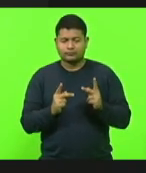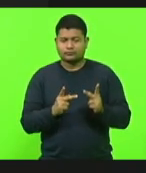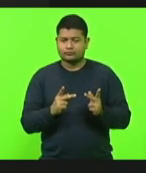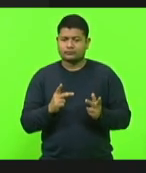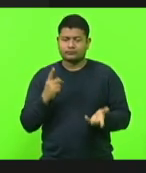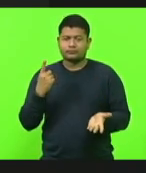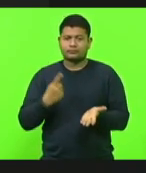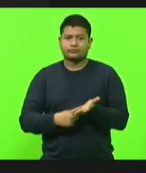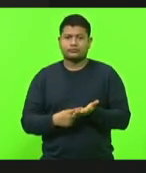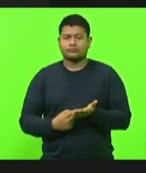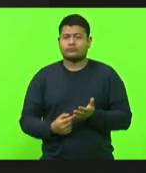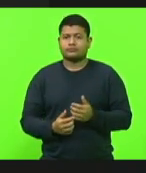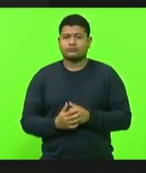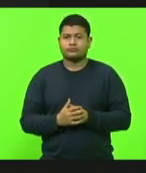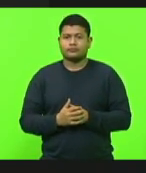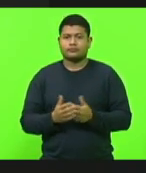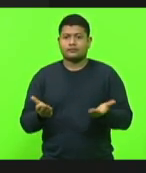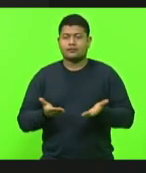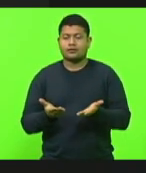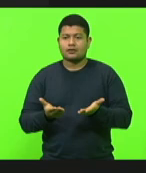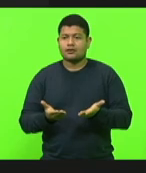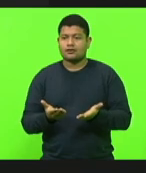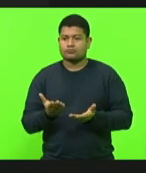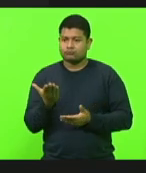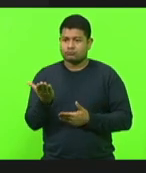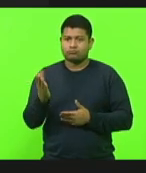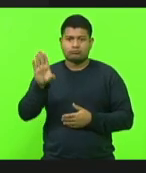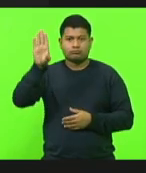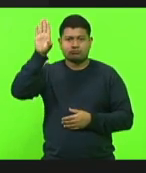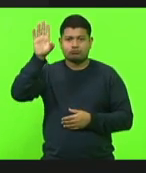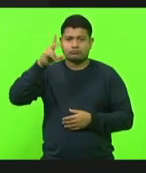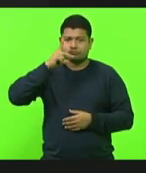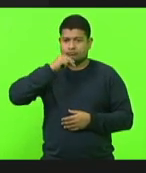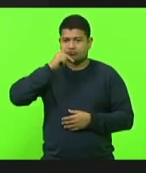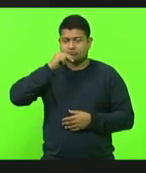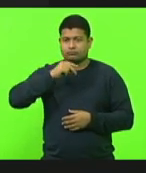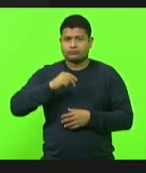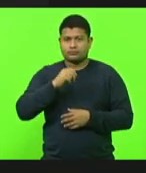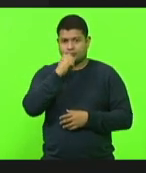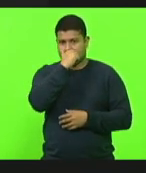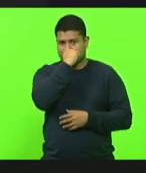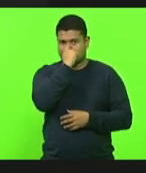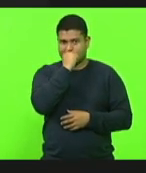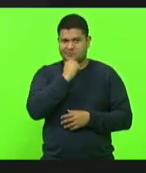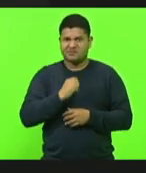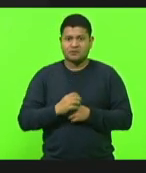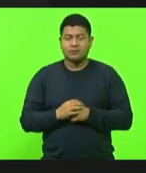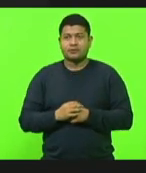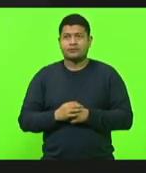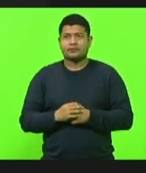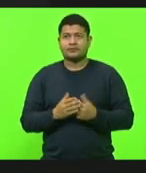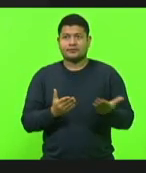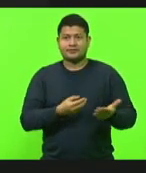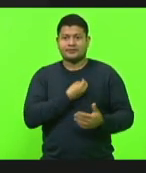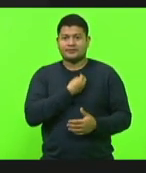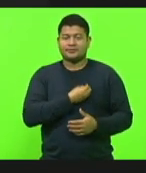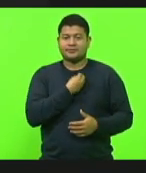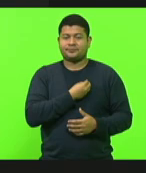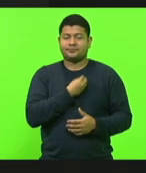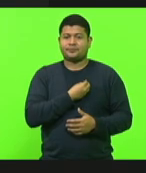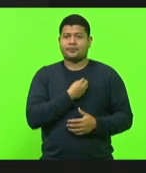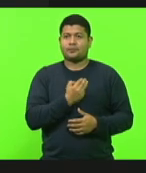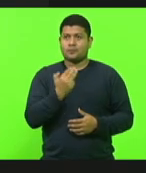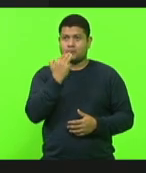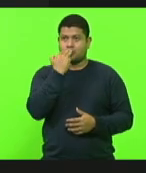deputado. Agora sim. Obrigado. Agora sim, Kennedy Nunes. A presença do deputado Sopelsa, ali, com